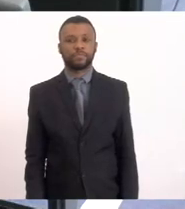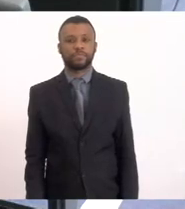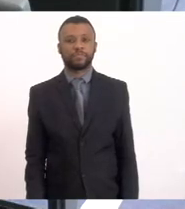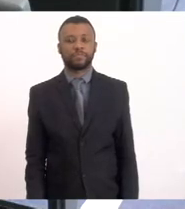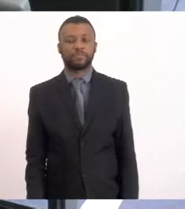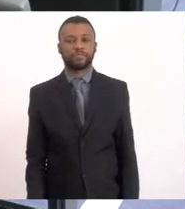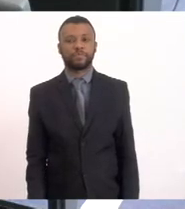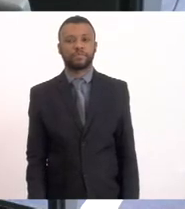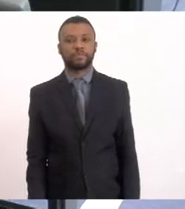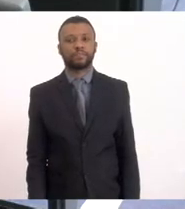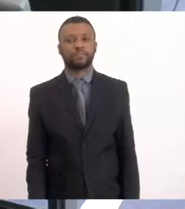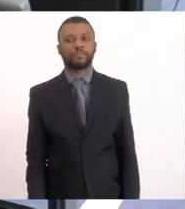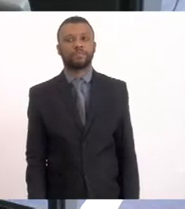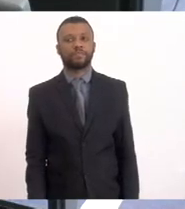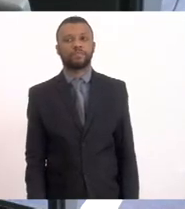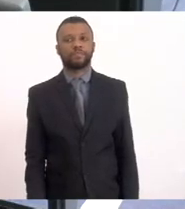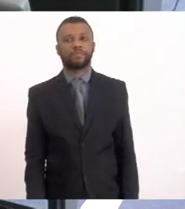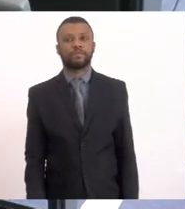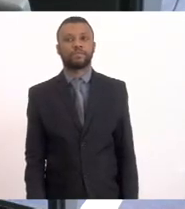Obrigado.